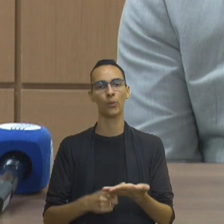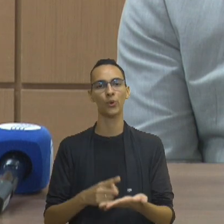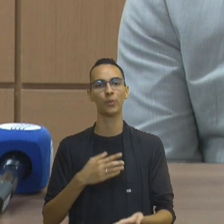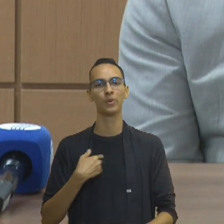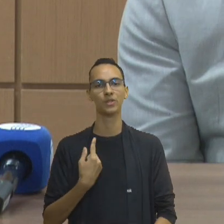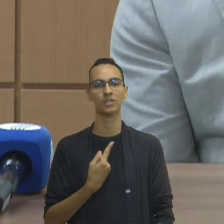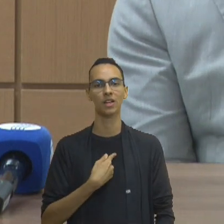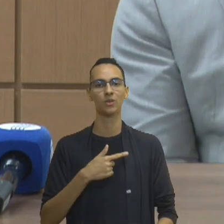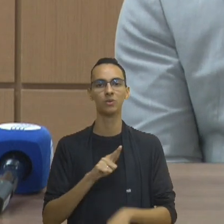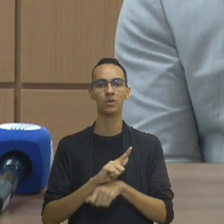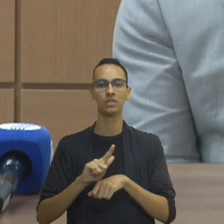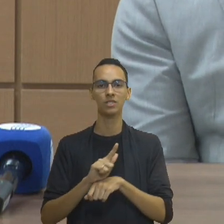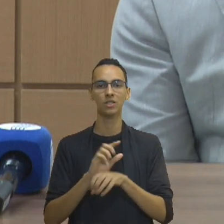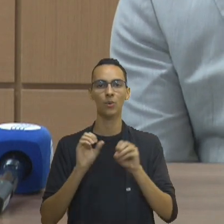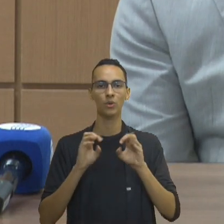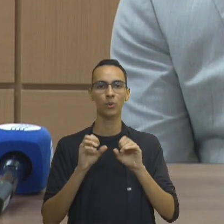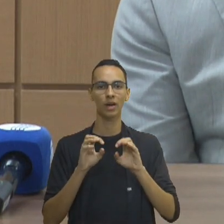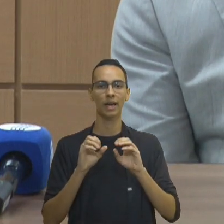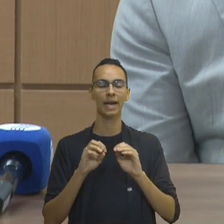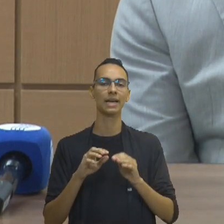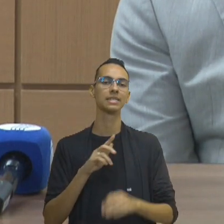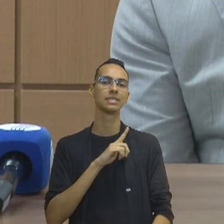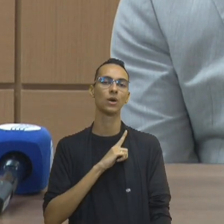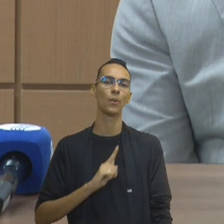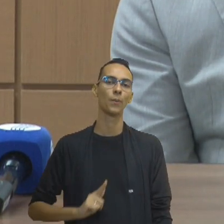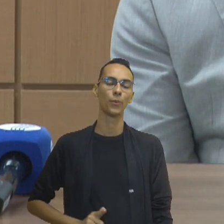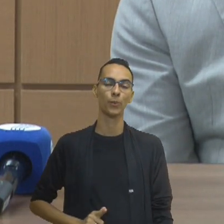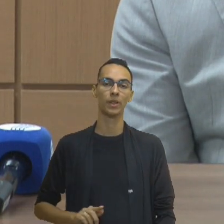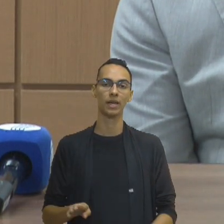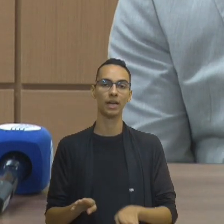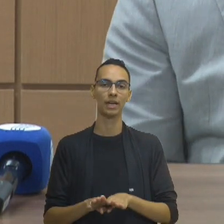educação pública, enquanto um importante agente de